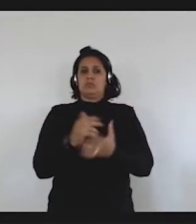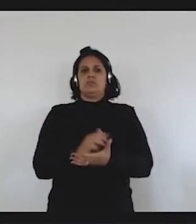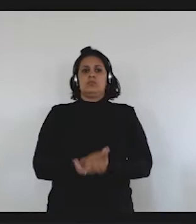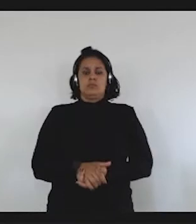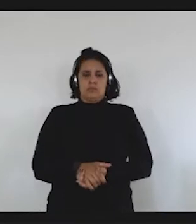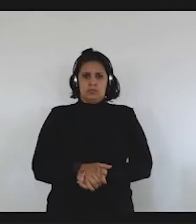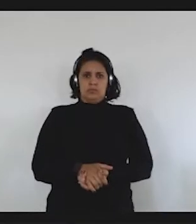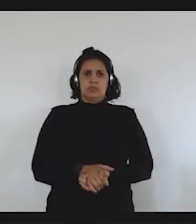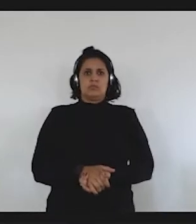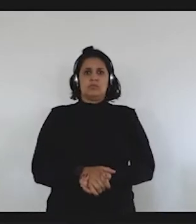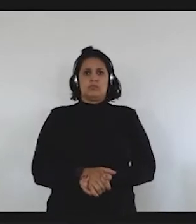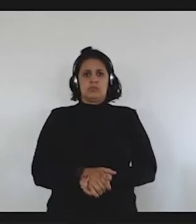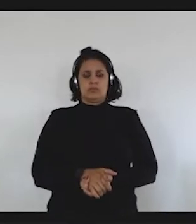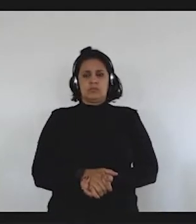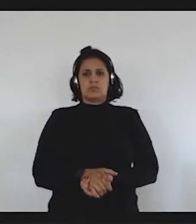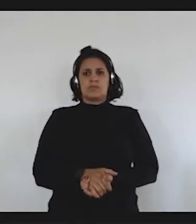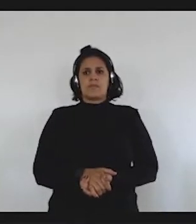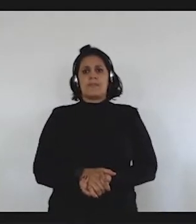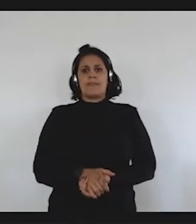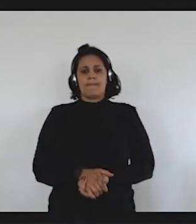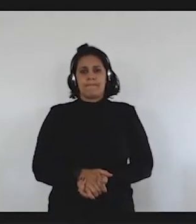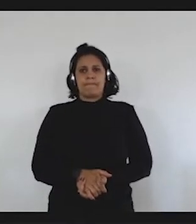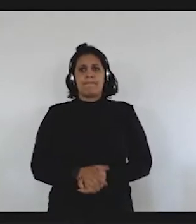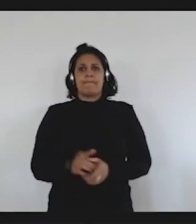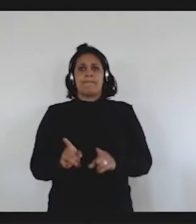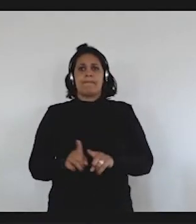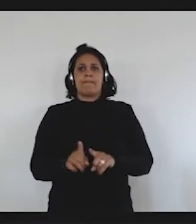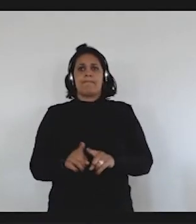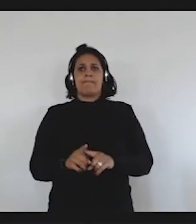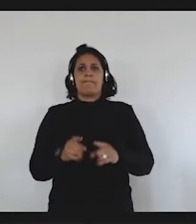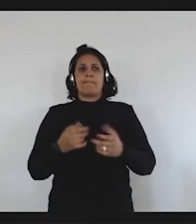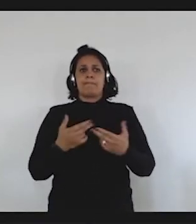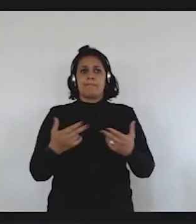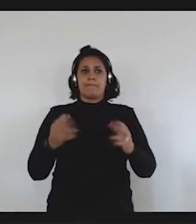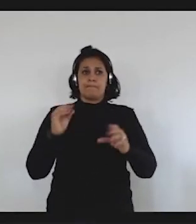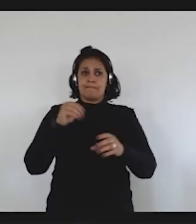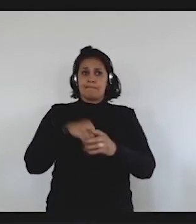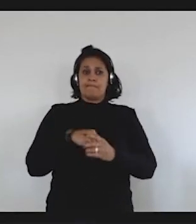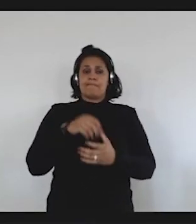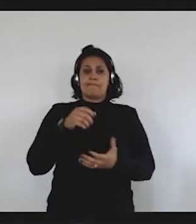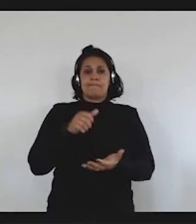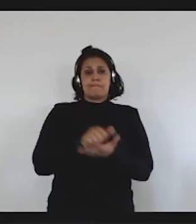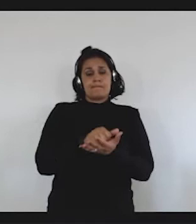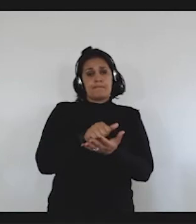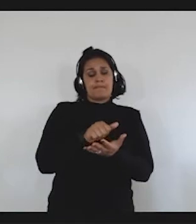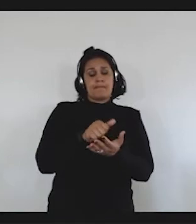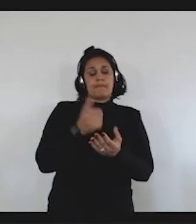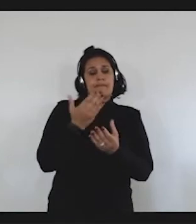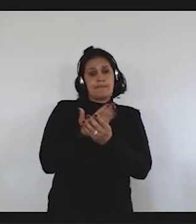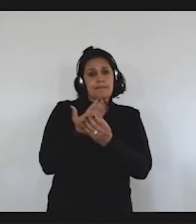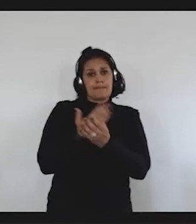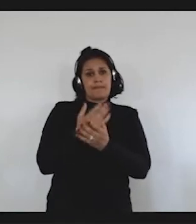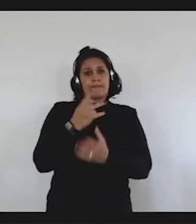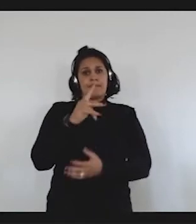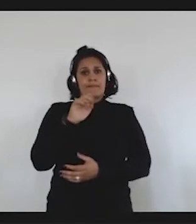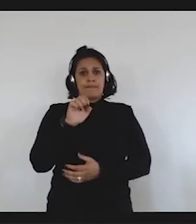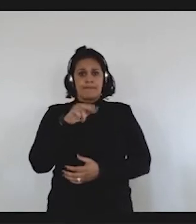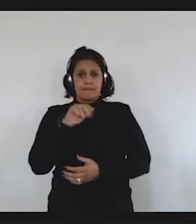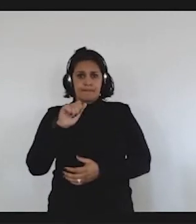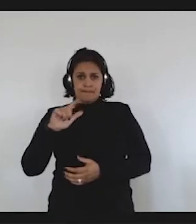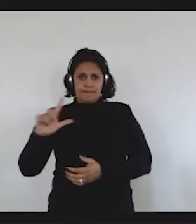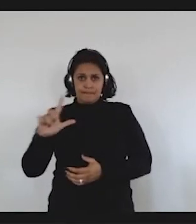vigentes, principalmente aplicáveis ao processo penal, onde é mais cara ainda a consequência que